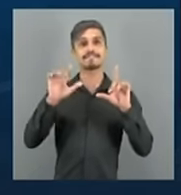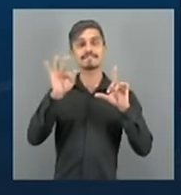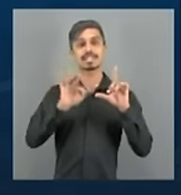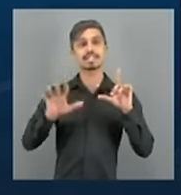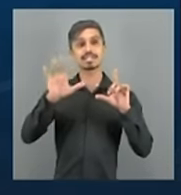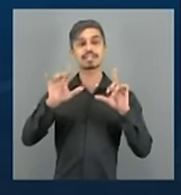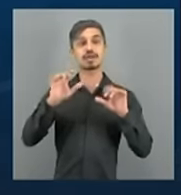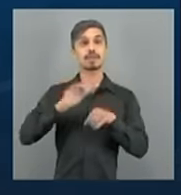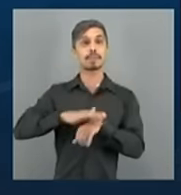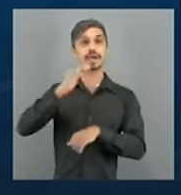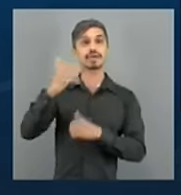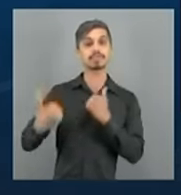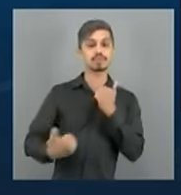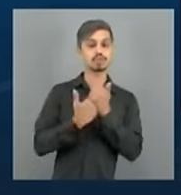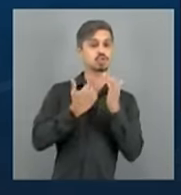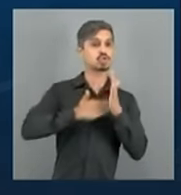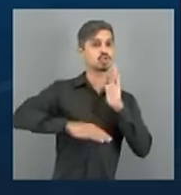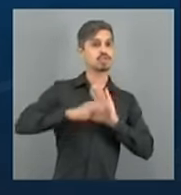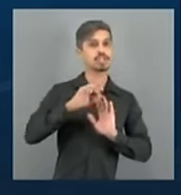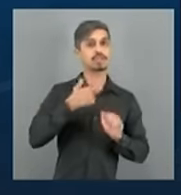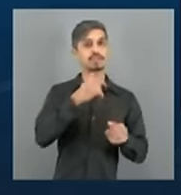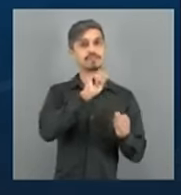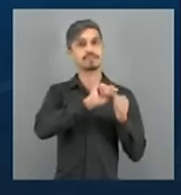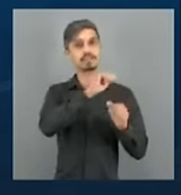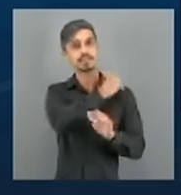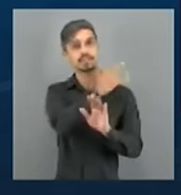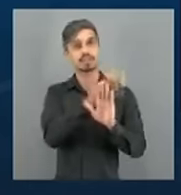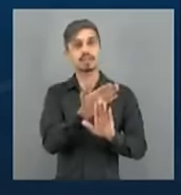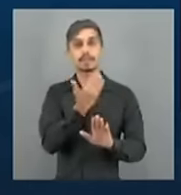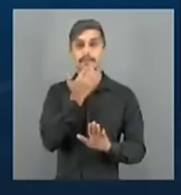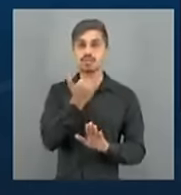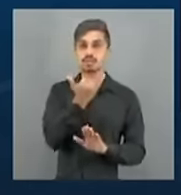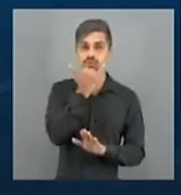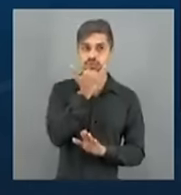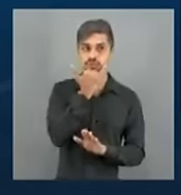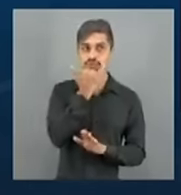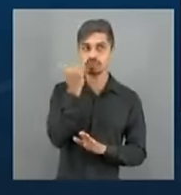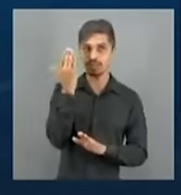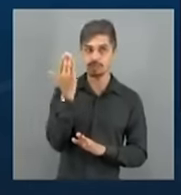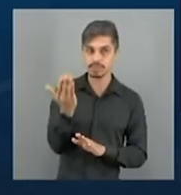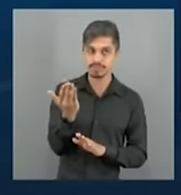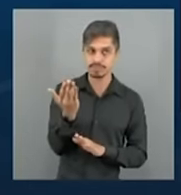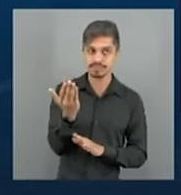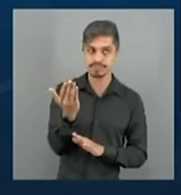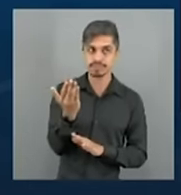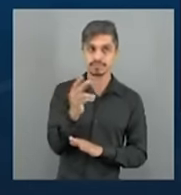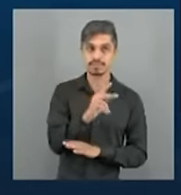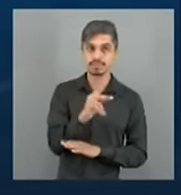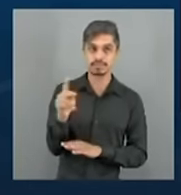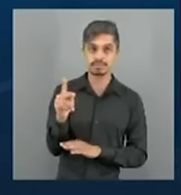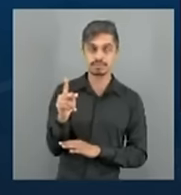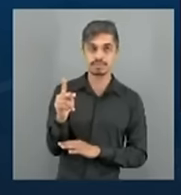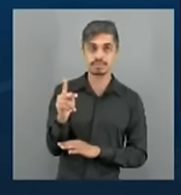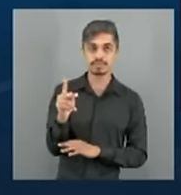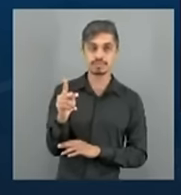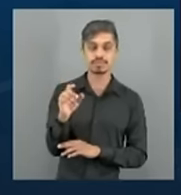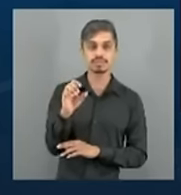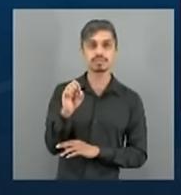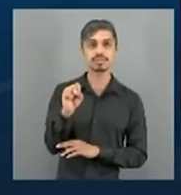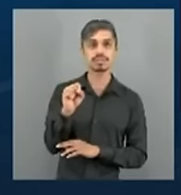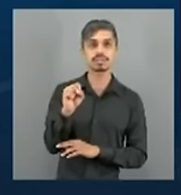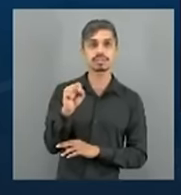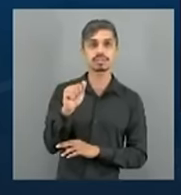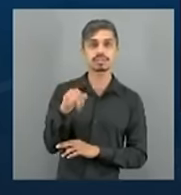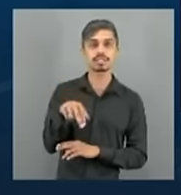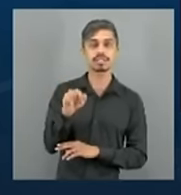mais me apoiou em tudo que eu fiz. Inclusive, tô aqui para pedir desculpa à presidenta do Santa Maria,